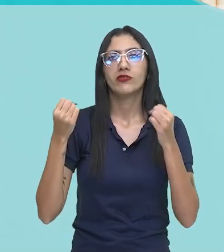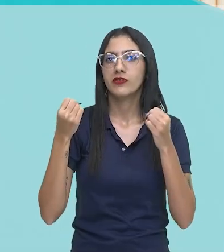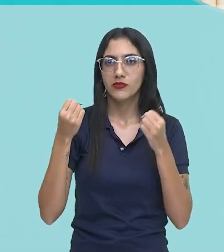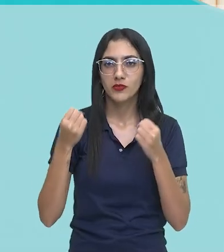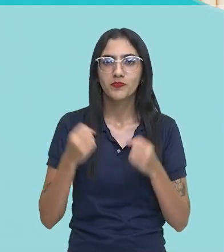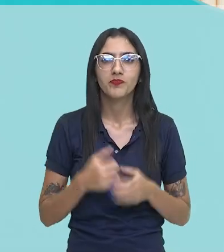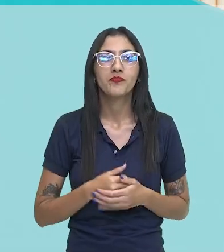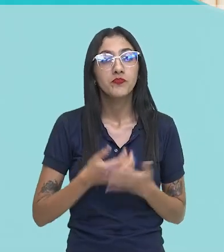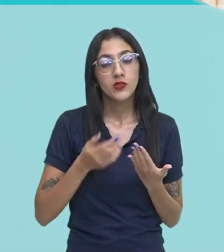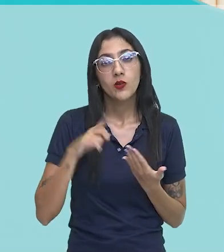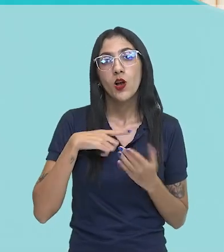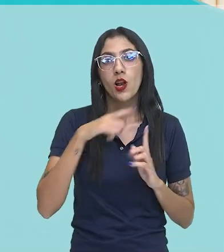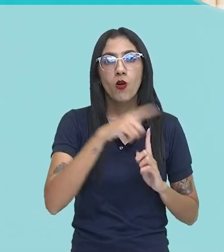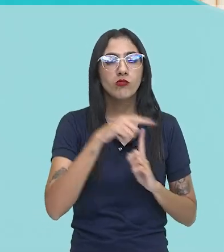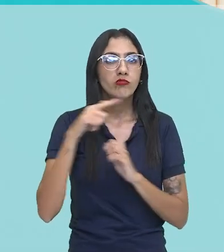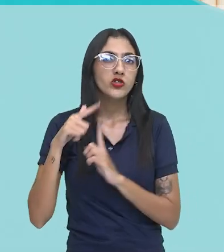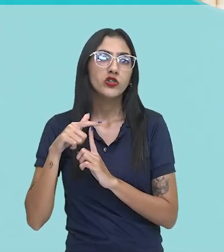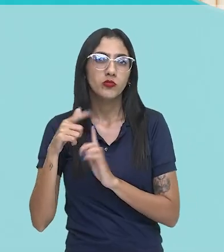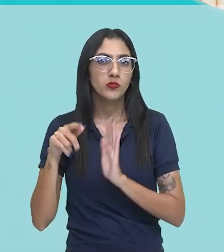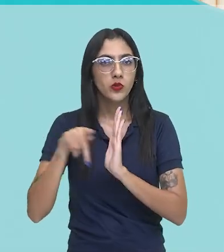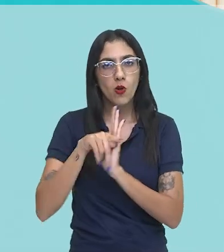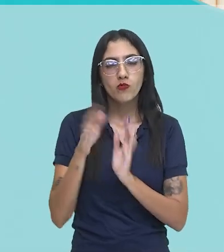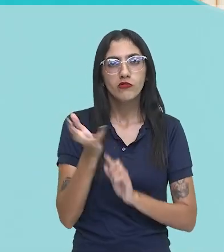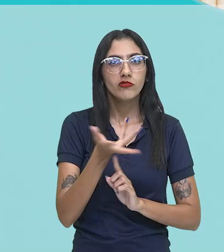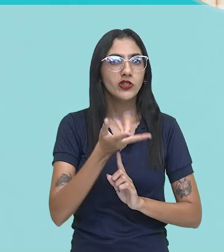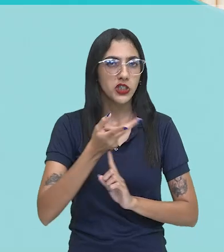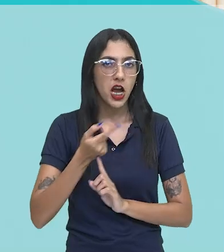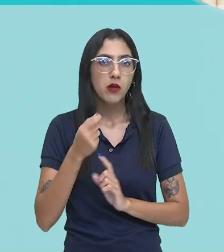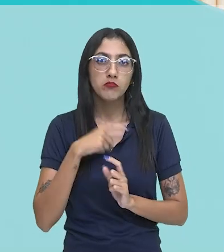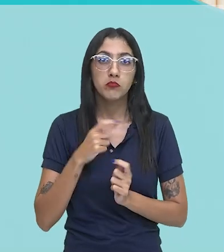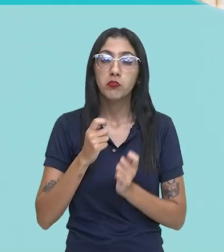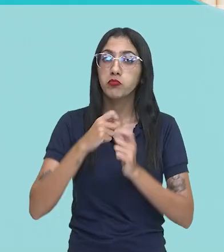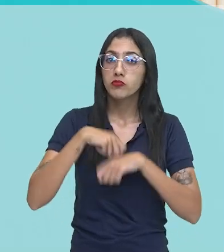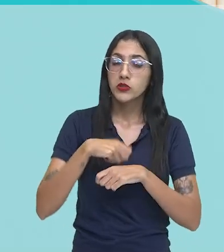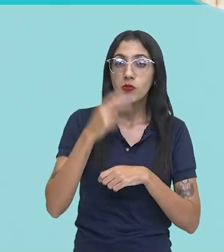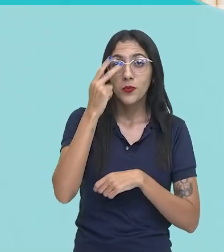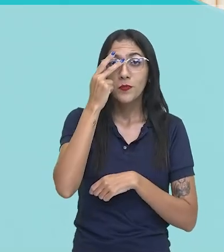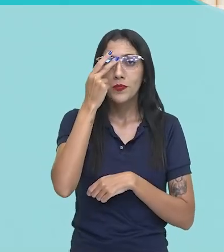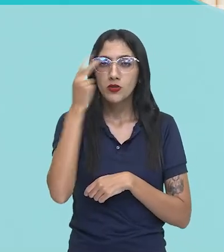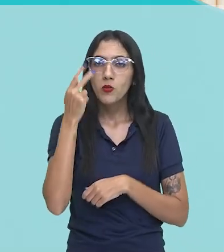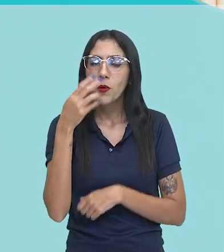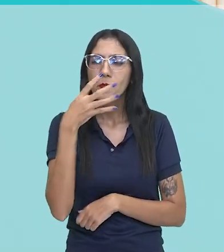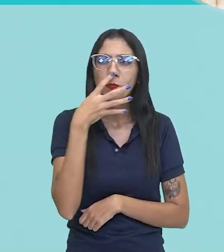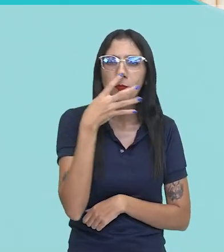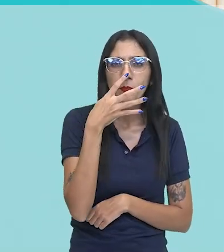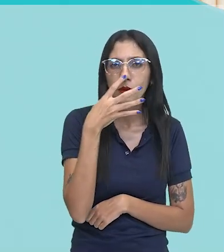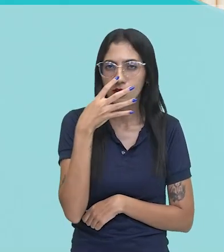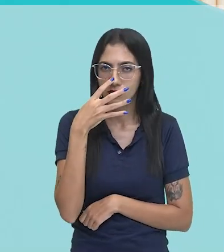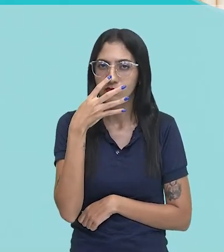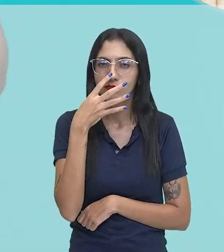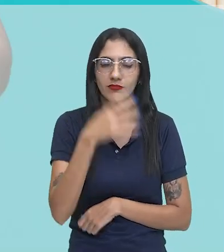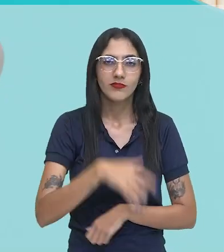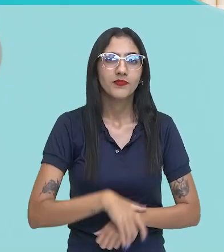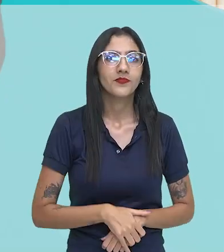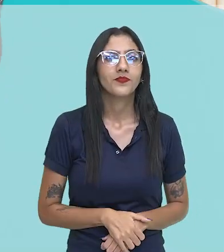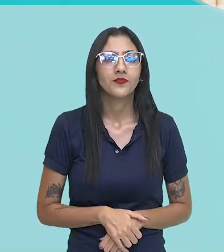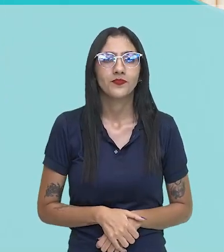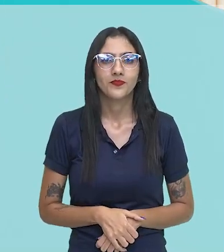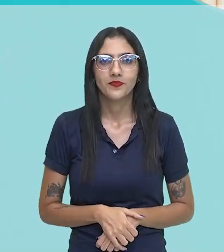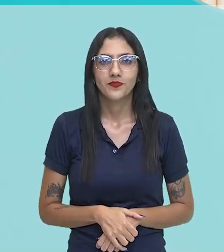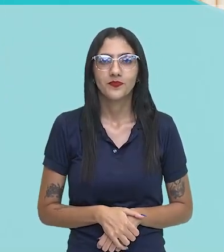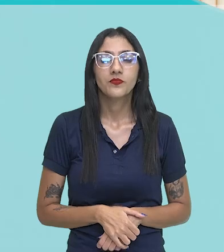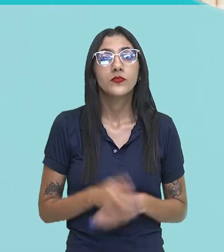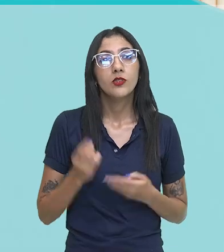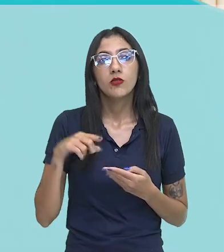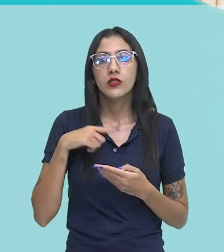é um formato de manifestação artística que permite que o público esteja ali interagindo com a obra. E nesse decorrer da